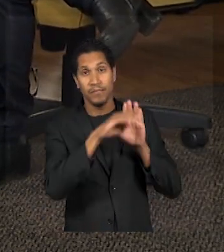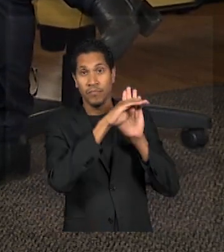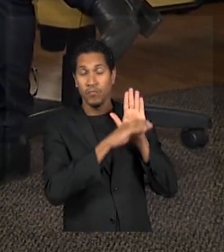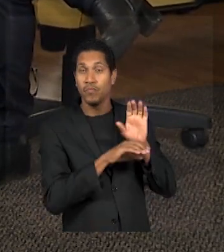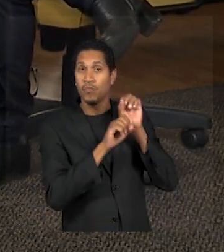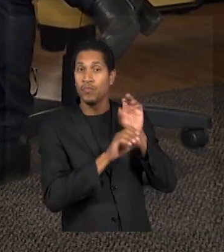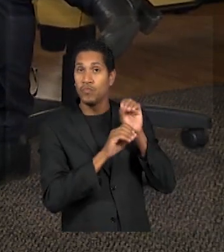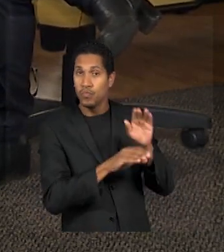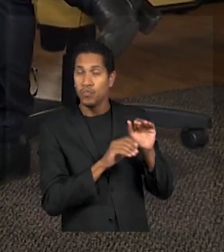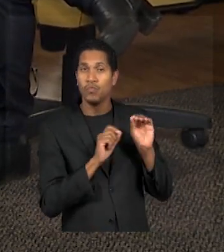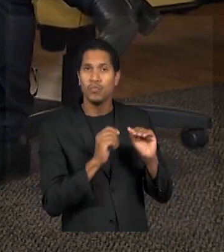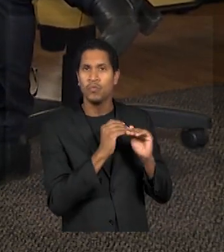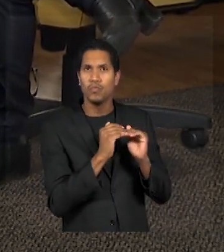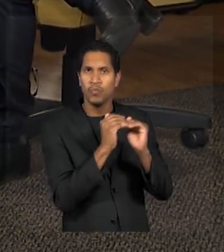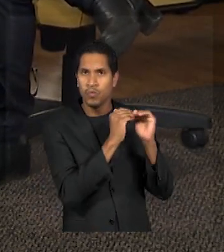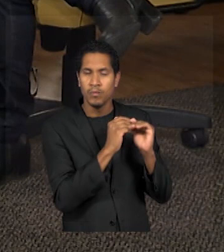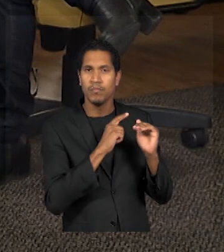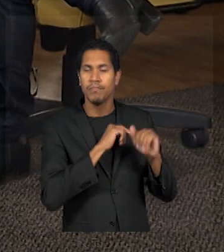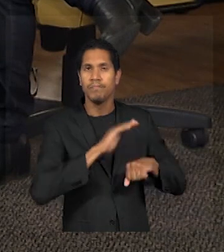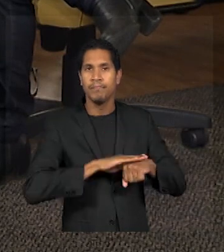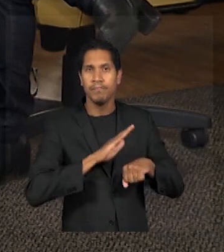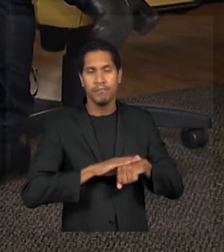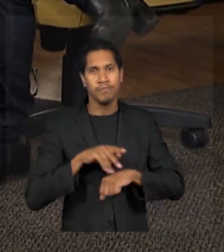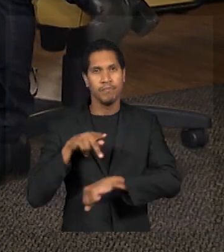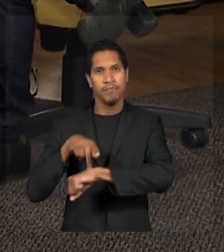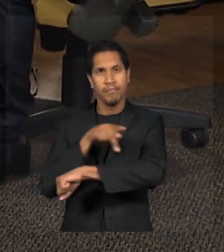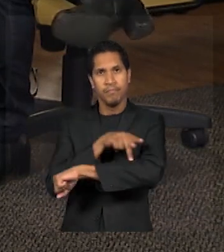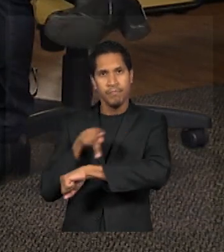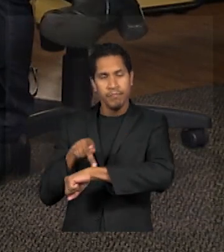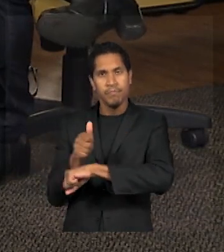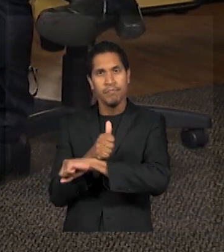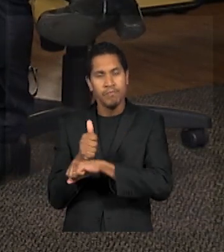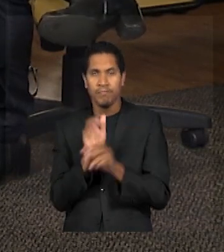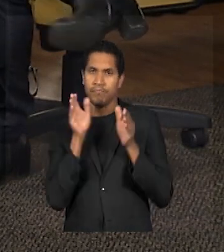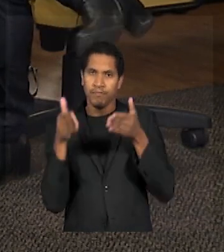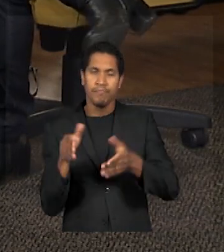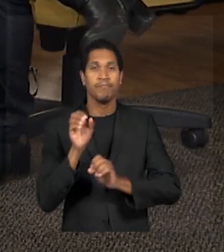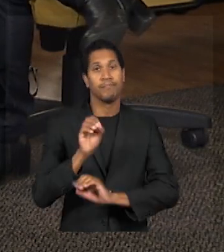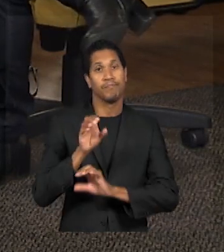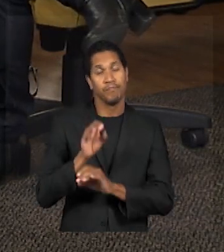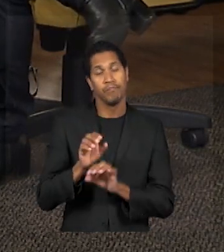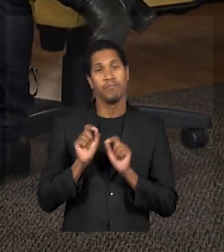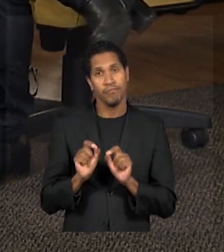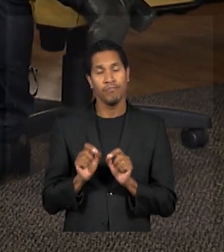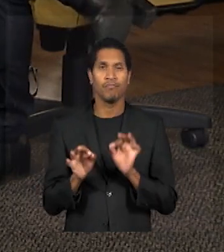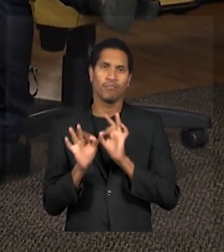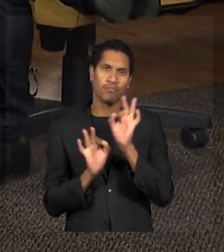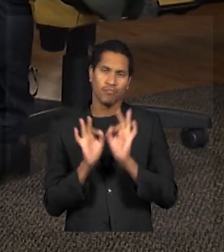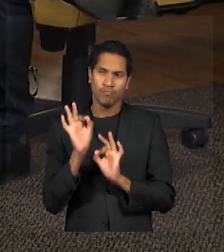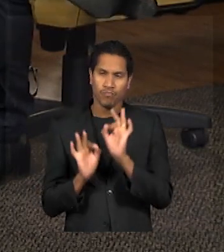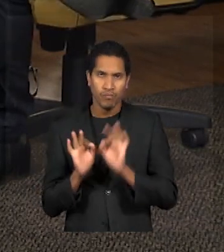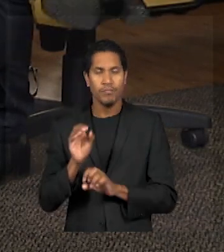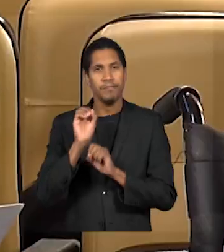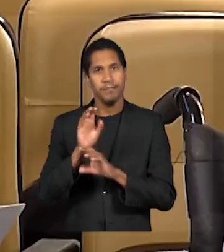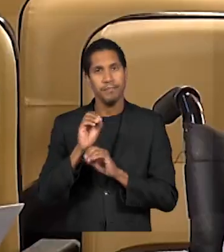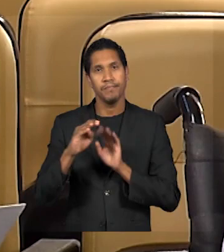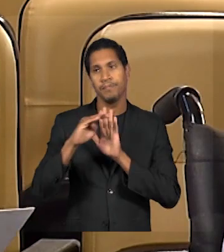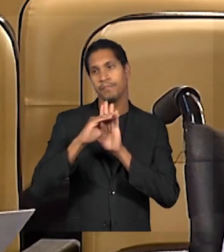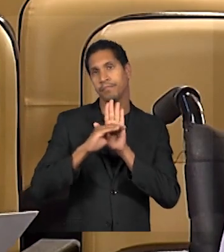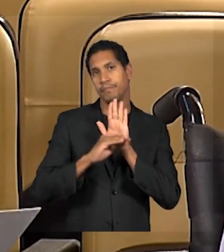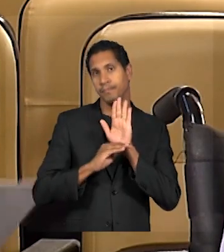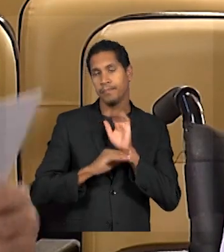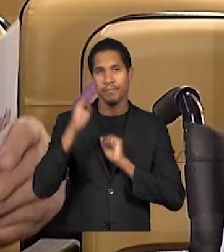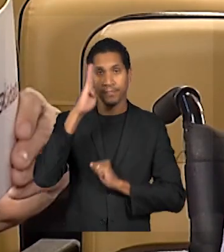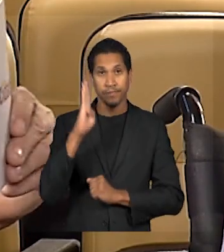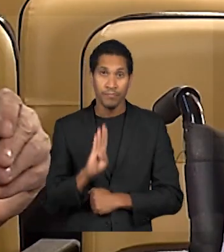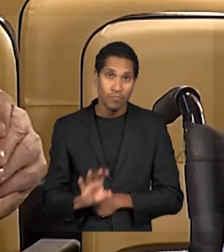comuns, eles são feitos por pedagogos, especialistas em educação, e formam um planejamento de educação para o